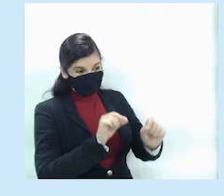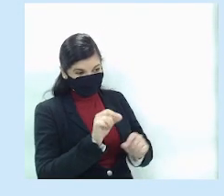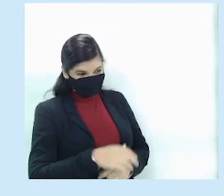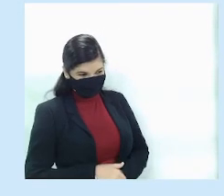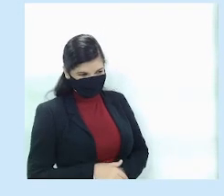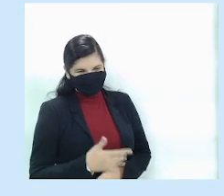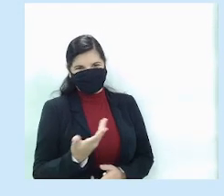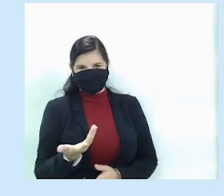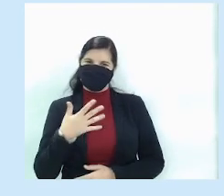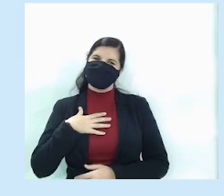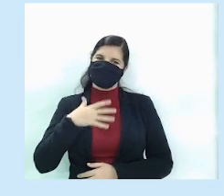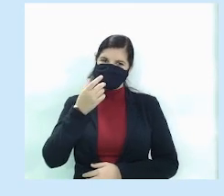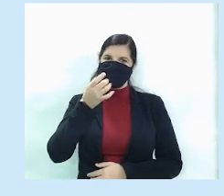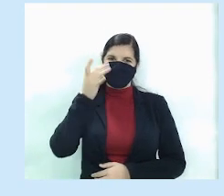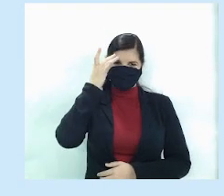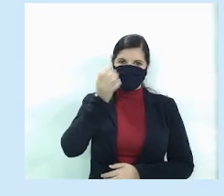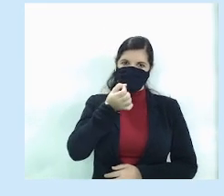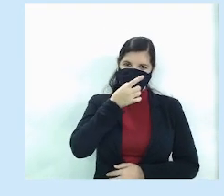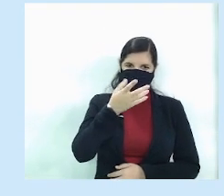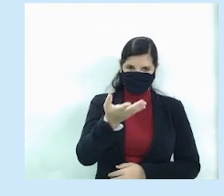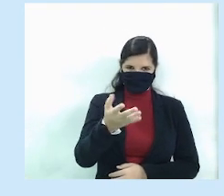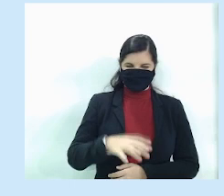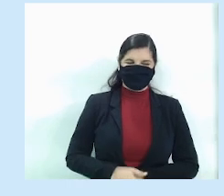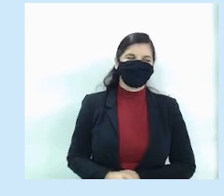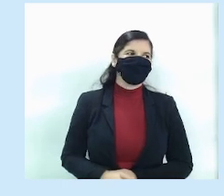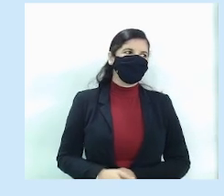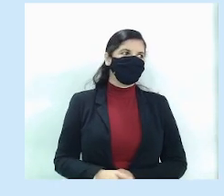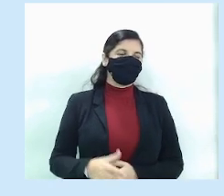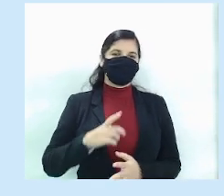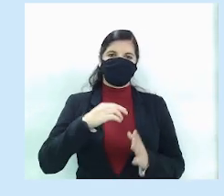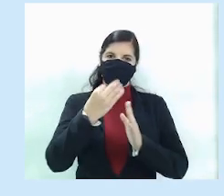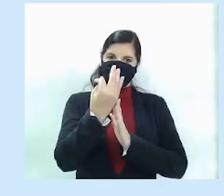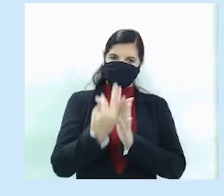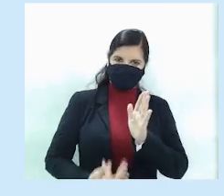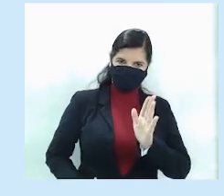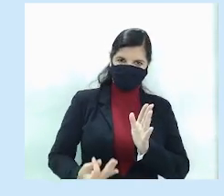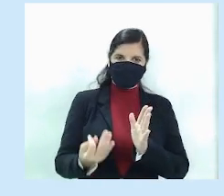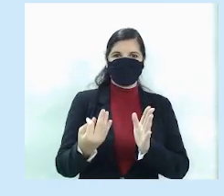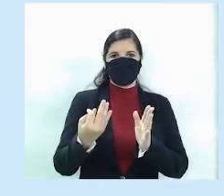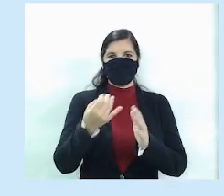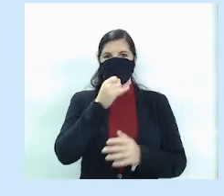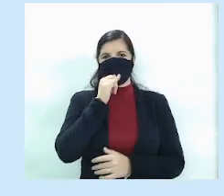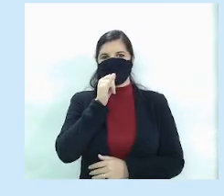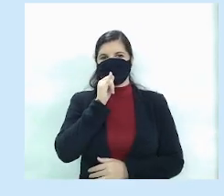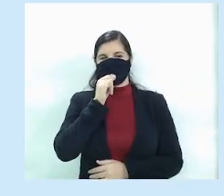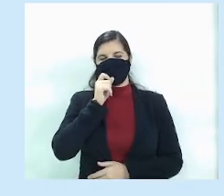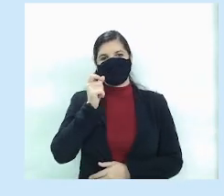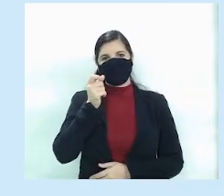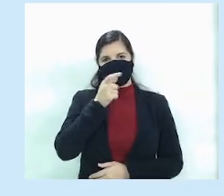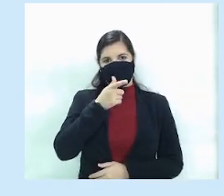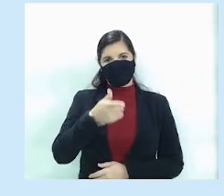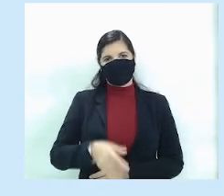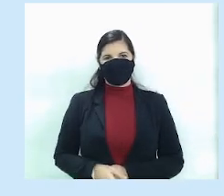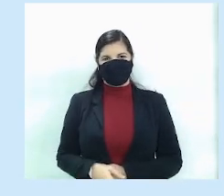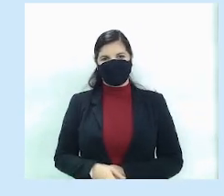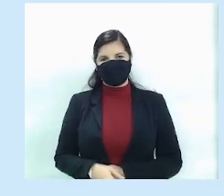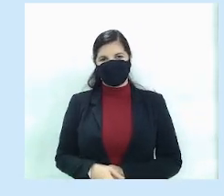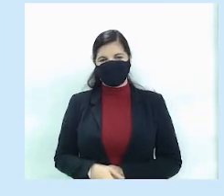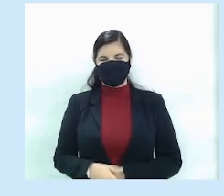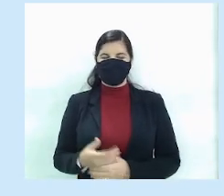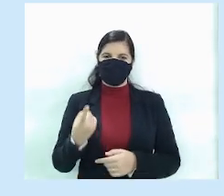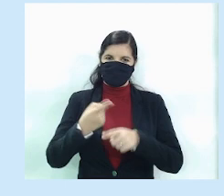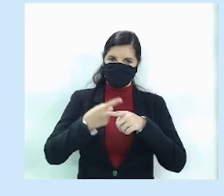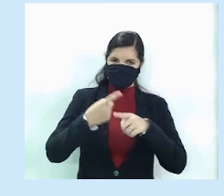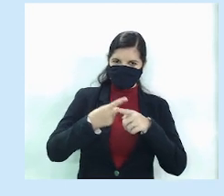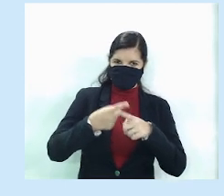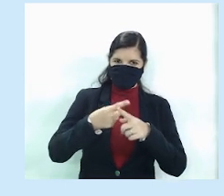gente? Engraçado, né? Veja bem, nesse texto a gente tem um exemplo de um humor presente, né? A gente tem